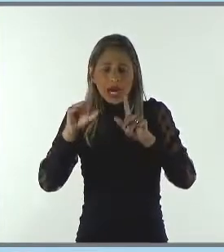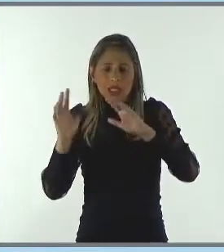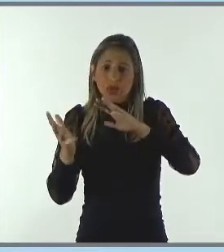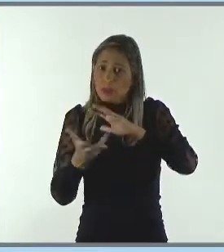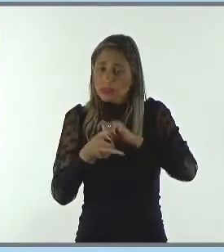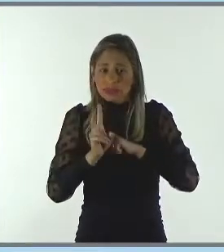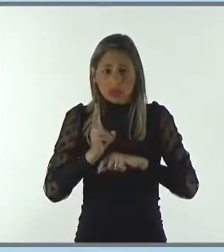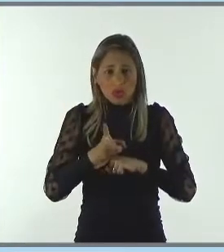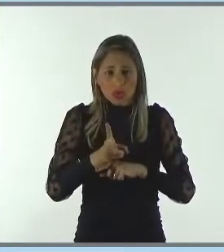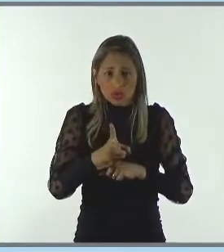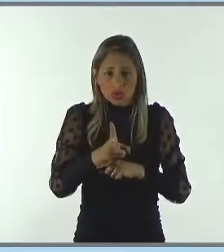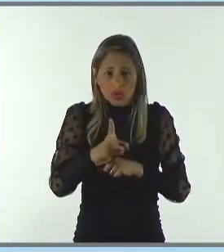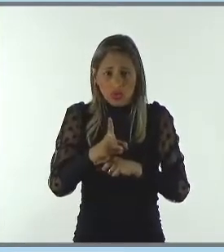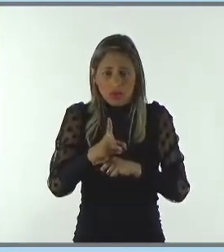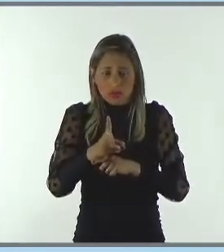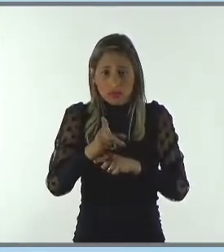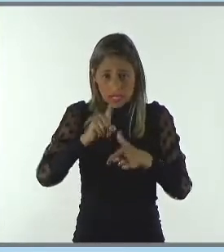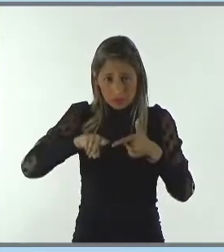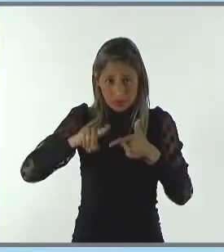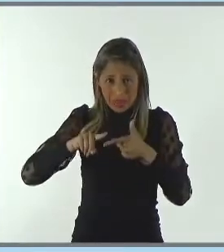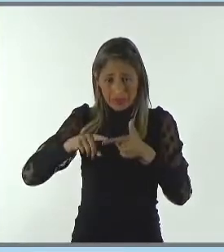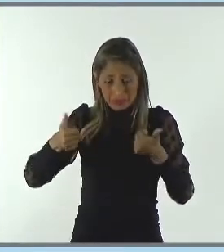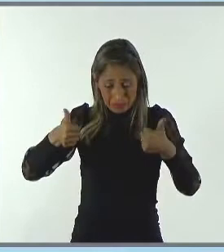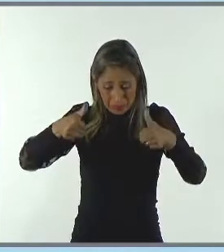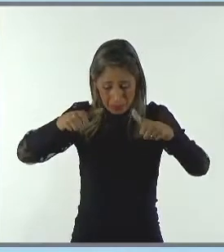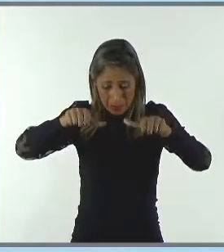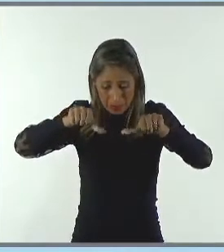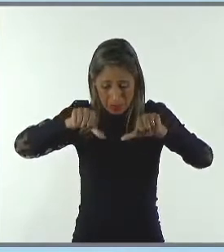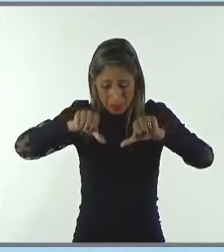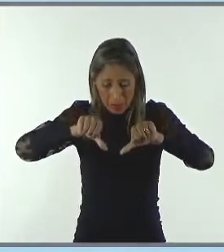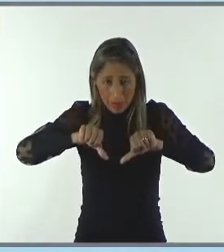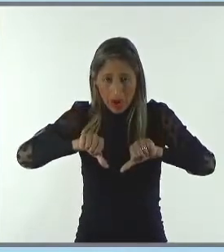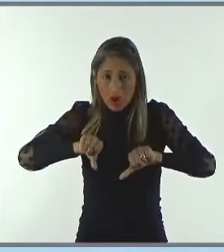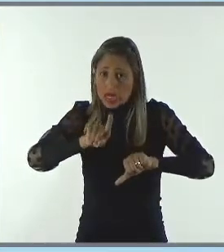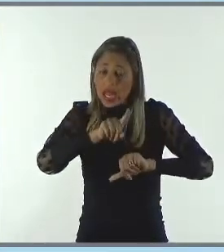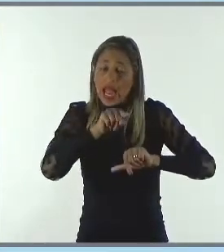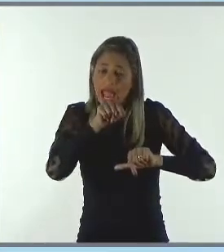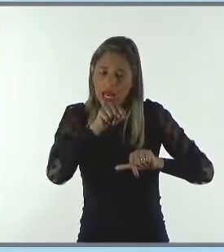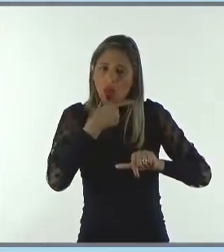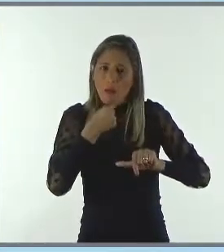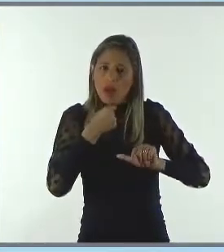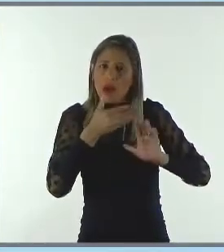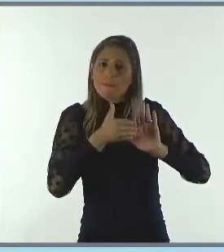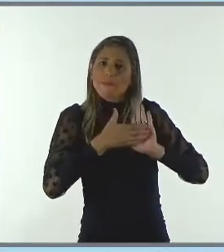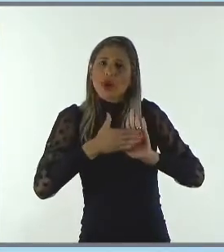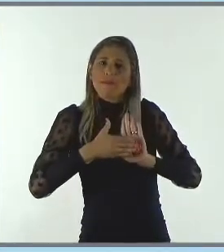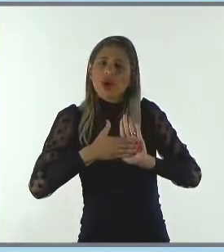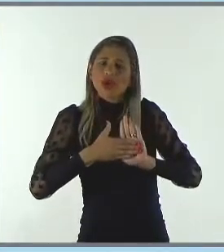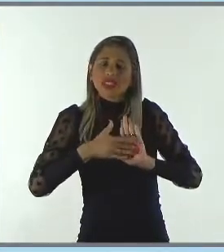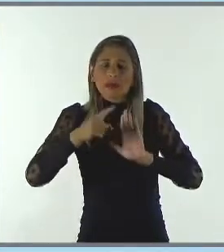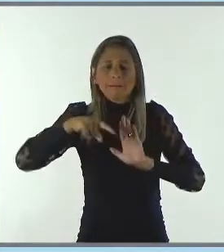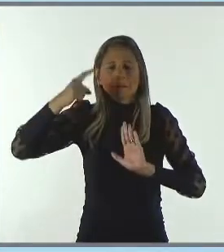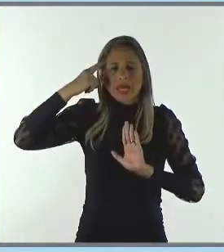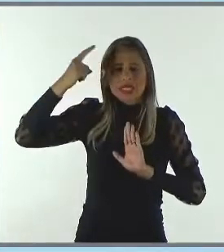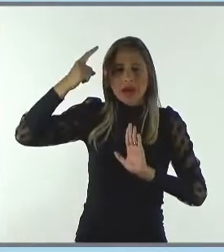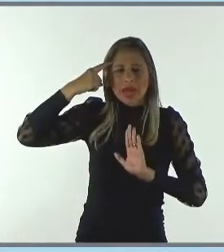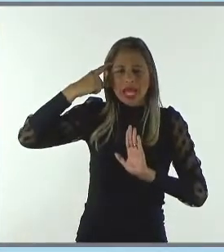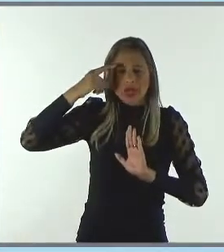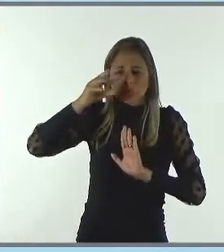segue essa sua rota caótica e o que o Glissant propõe é que nós saibamos, com essa lógica do pensamento do